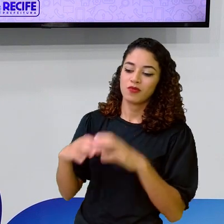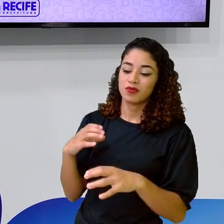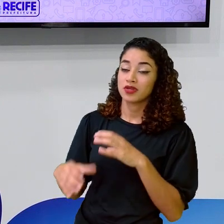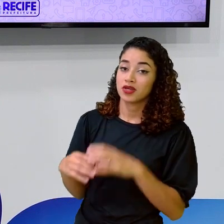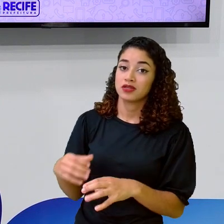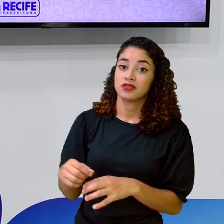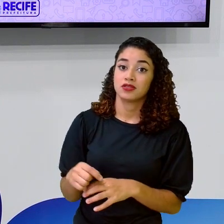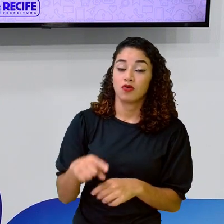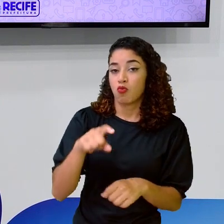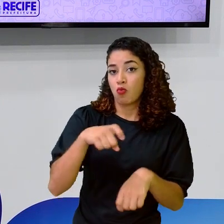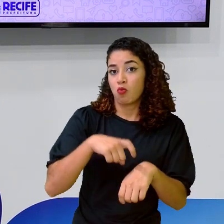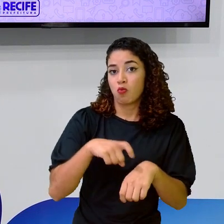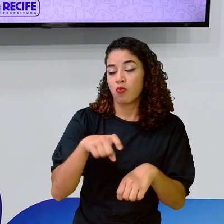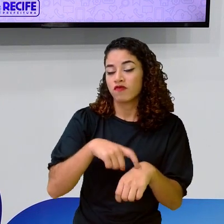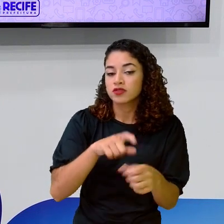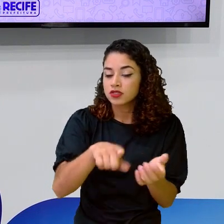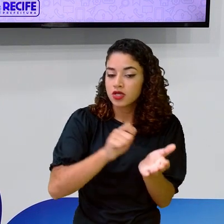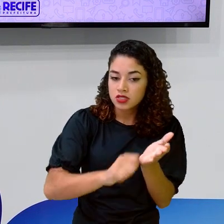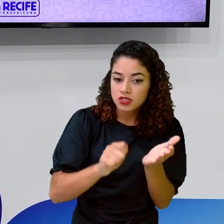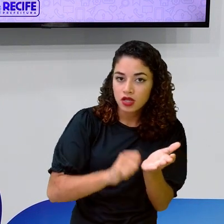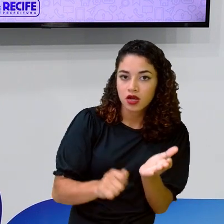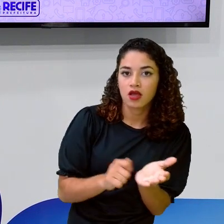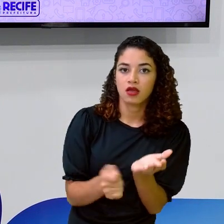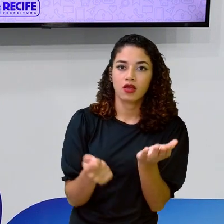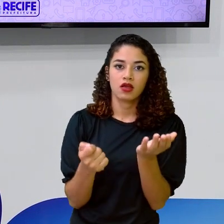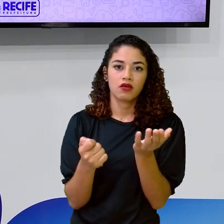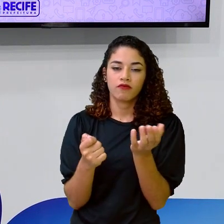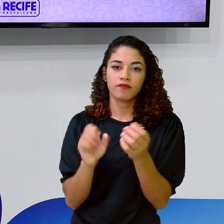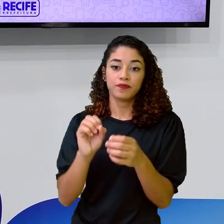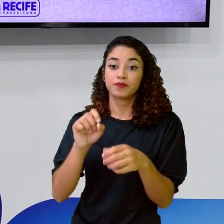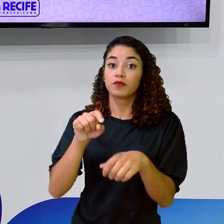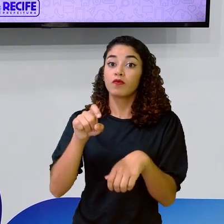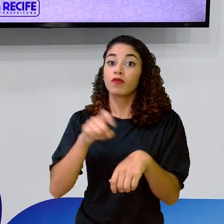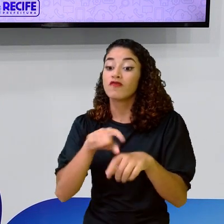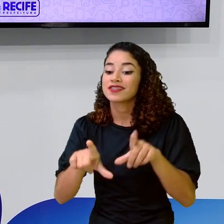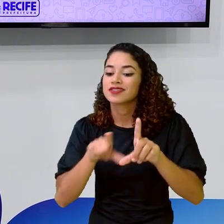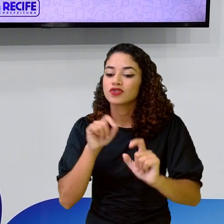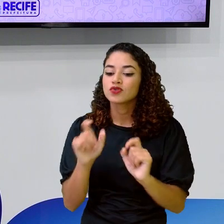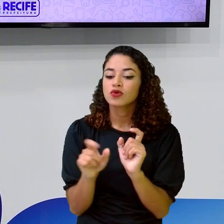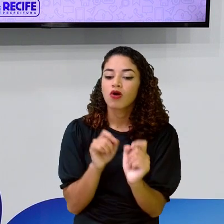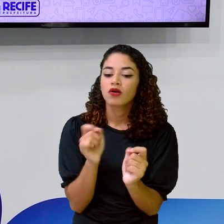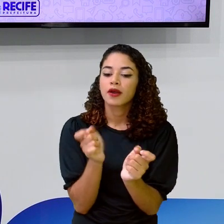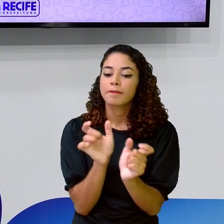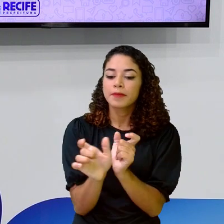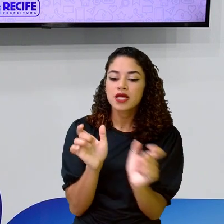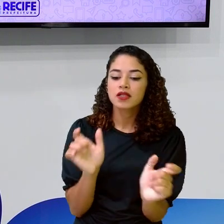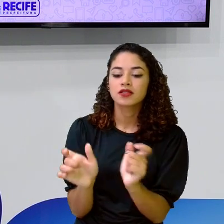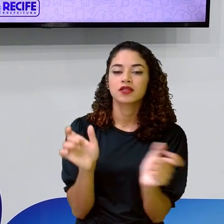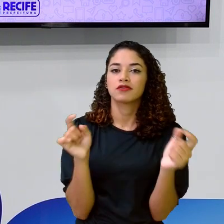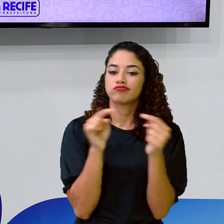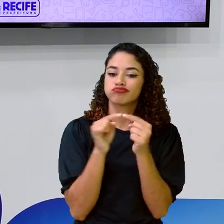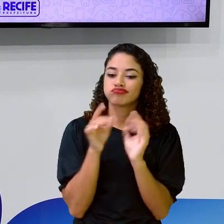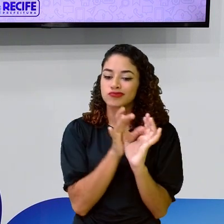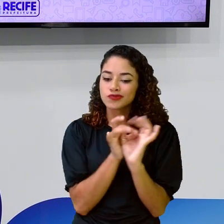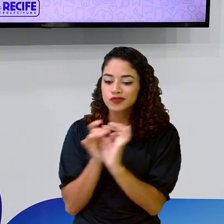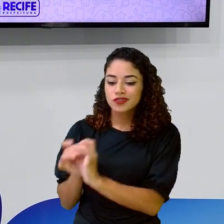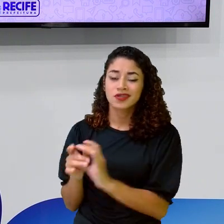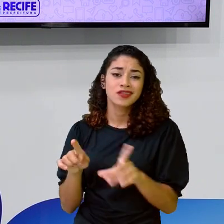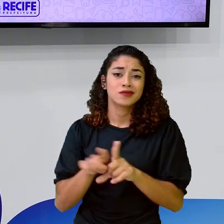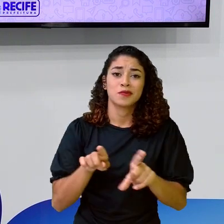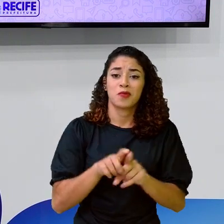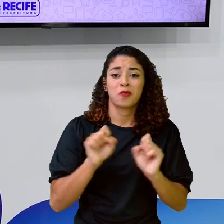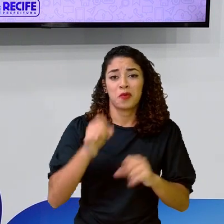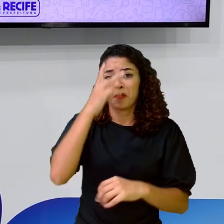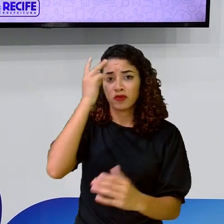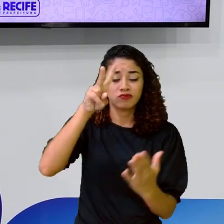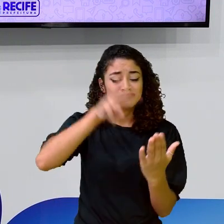que você escreve, a sua, escolha, na hora, da escrita, e a dificuldade, do leitor, o leitor, pode